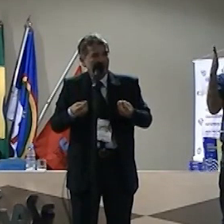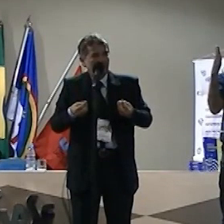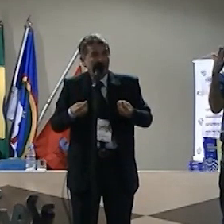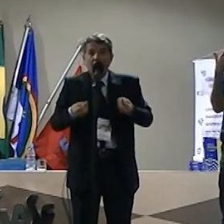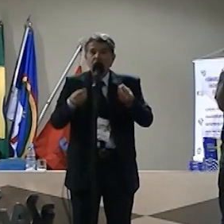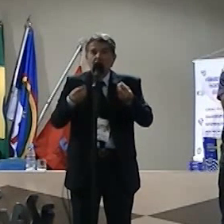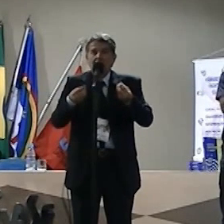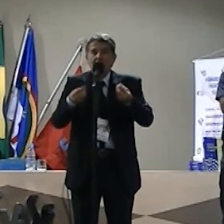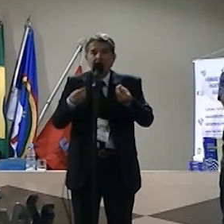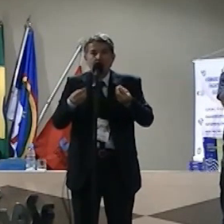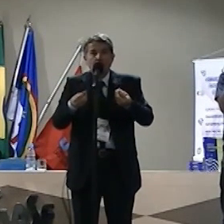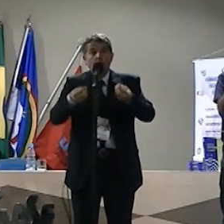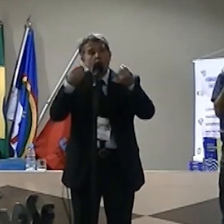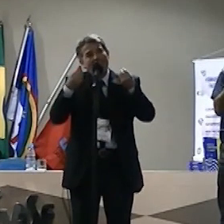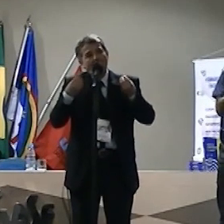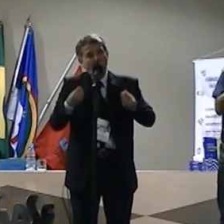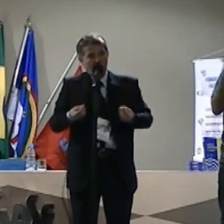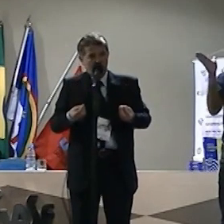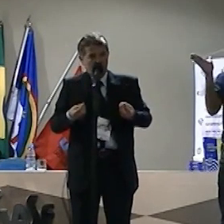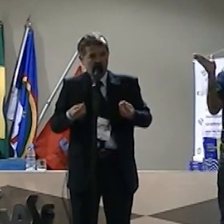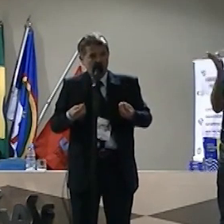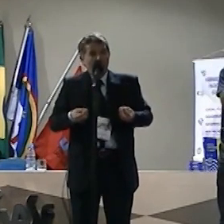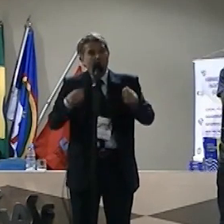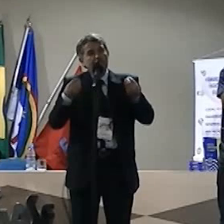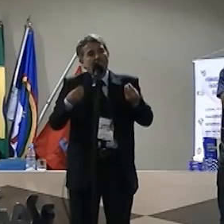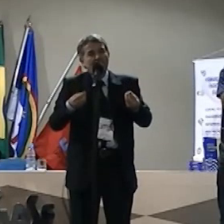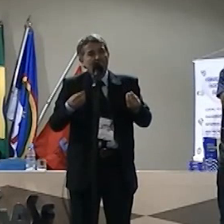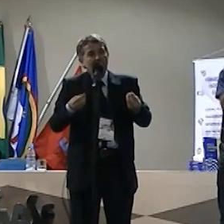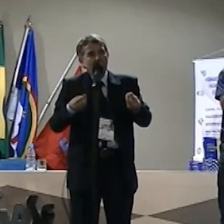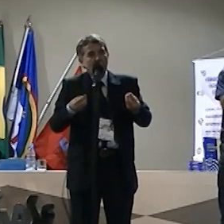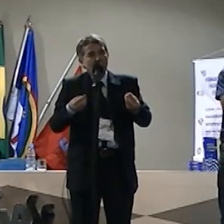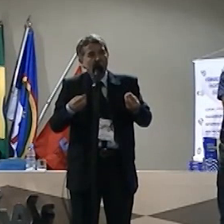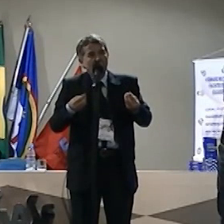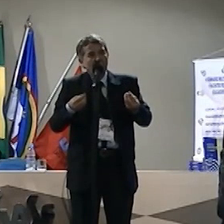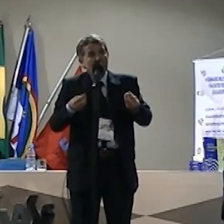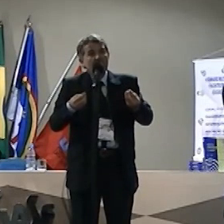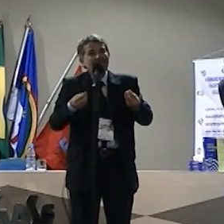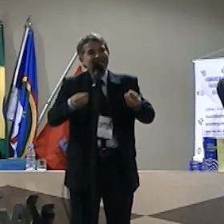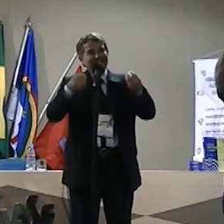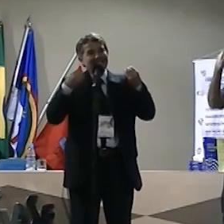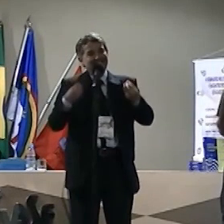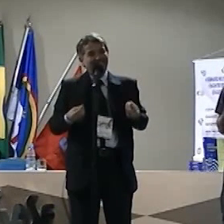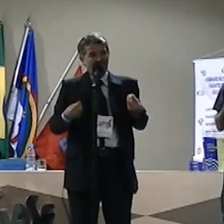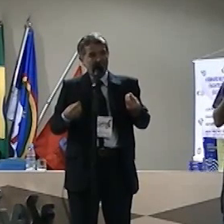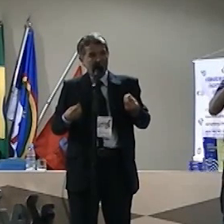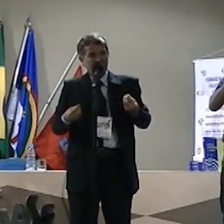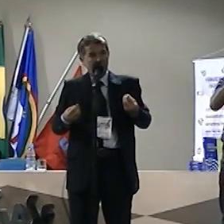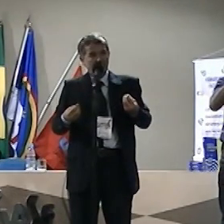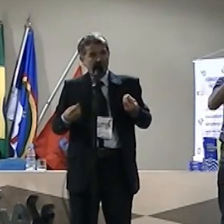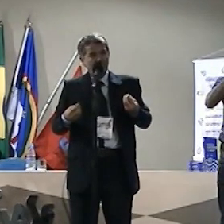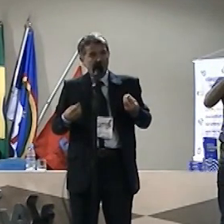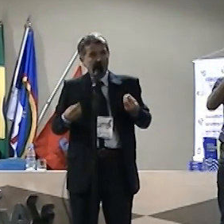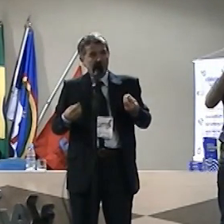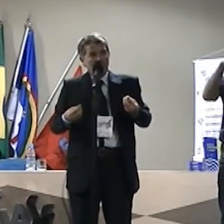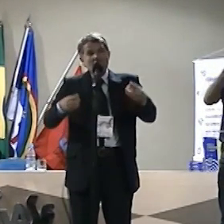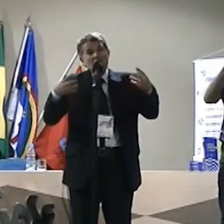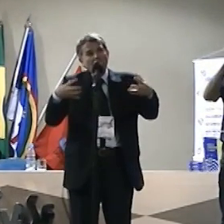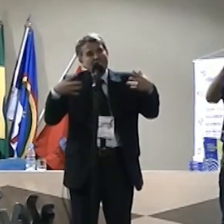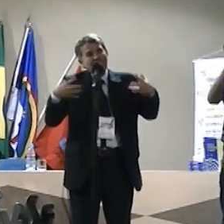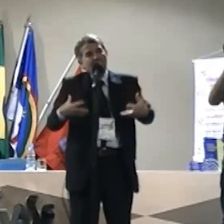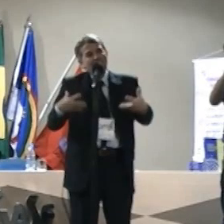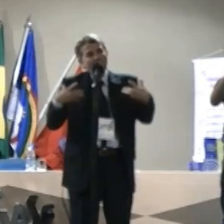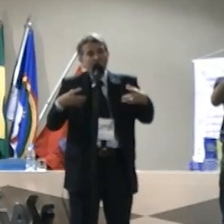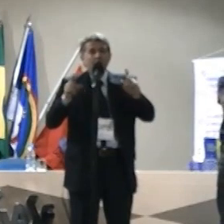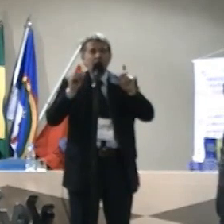grande, é um isolamento cruel, é um isolamento de nascer e